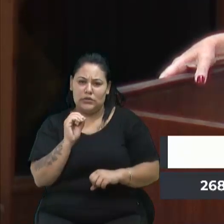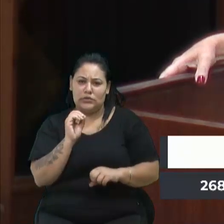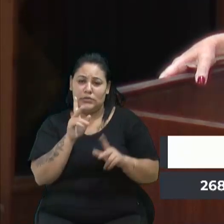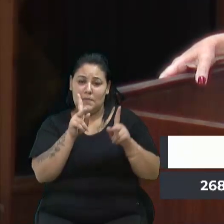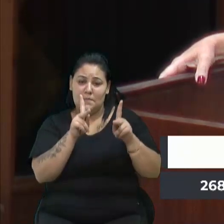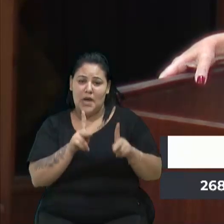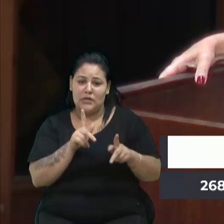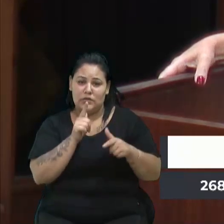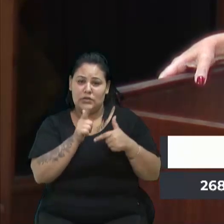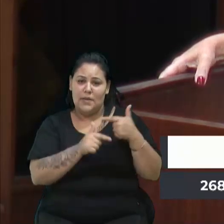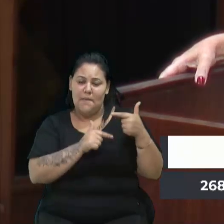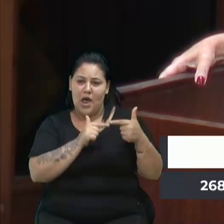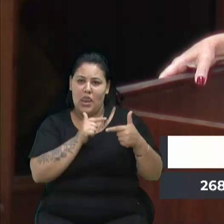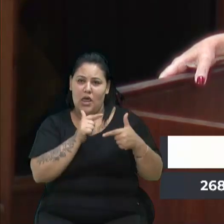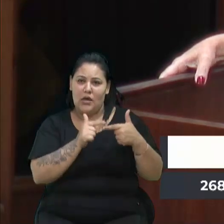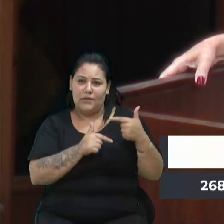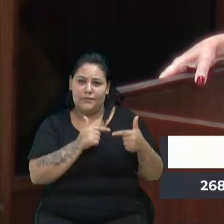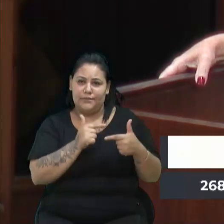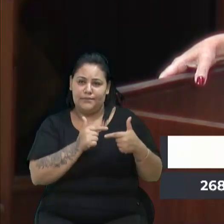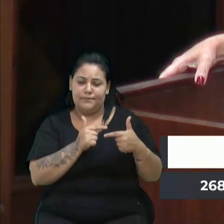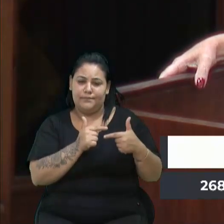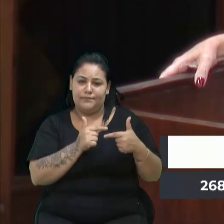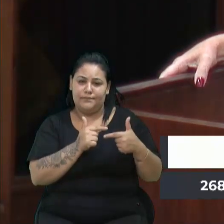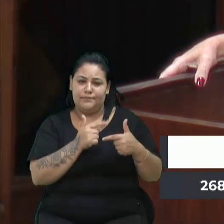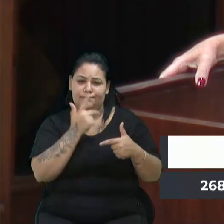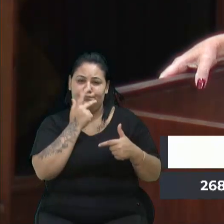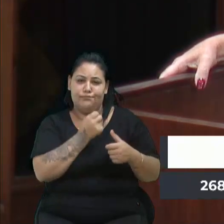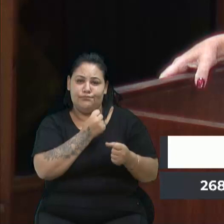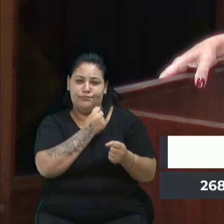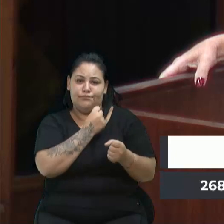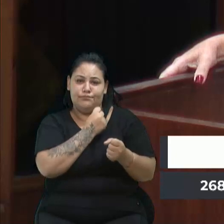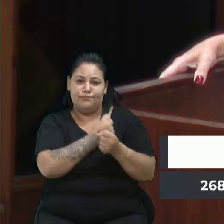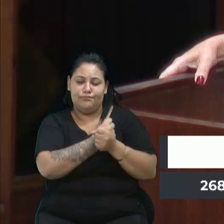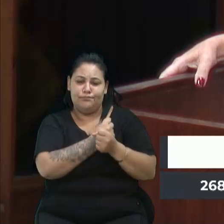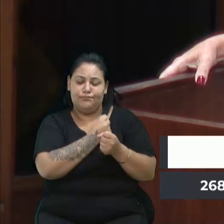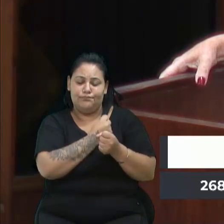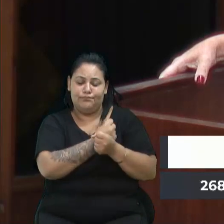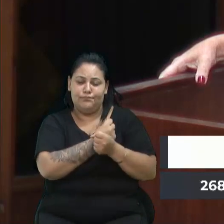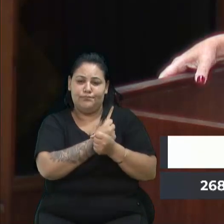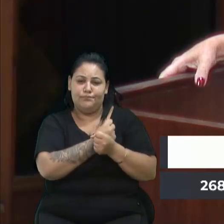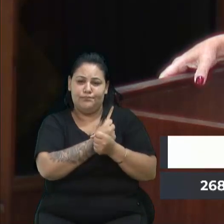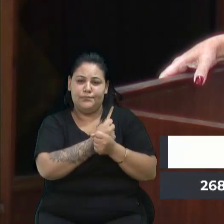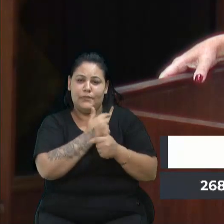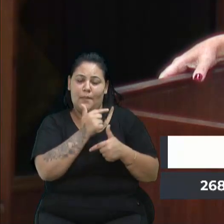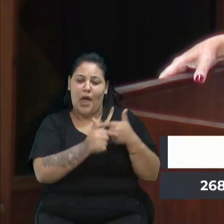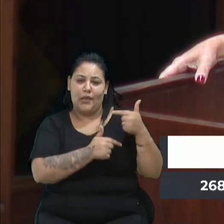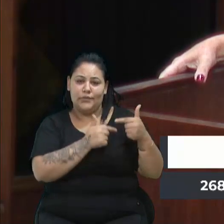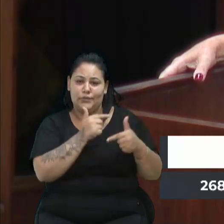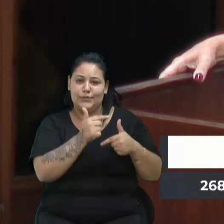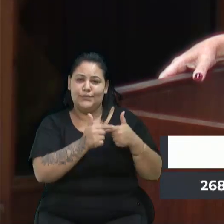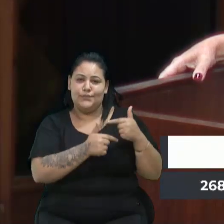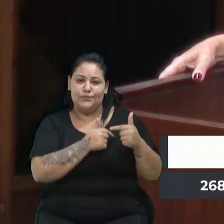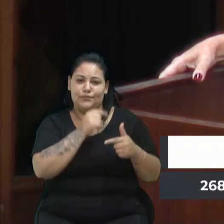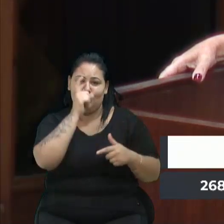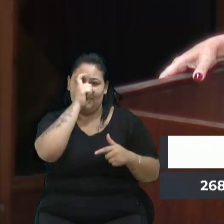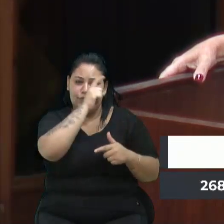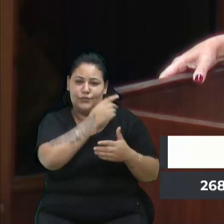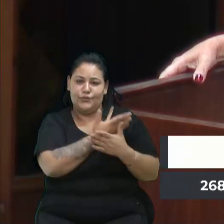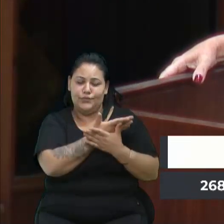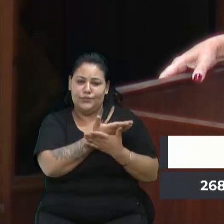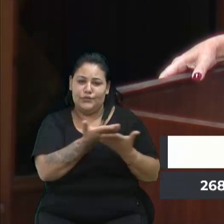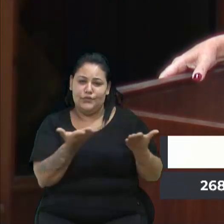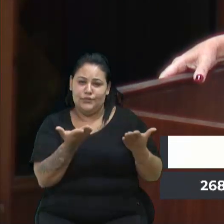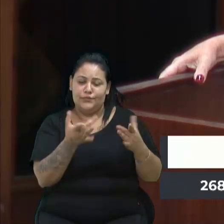trabalhadores em situação análoga ao trabalho escravo e também eu completaria